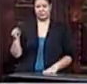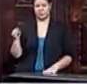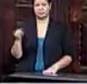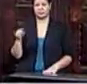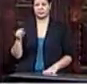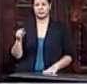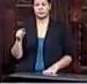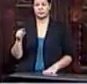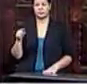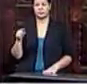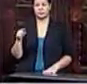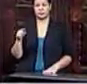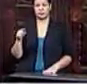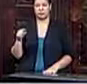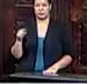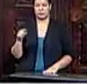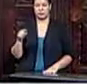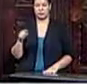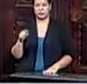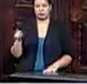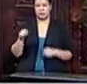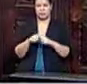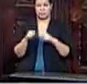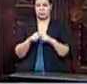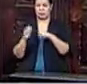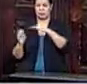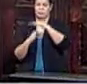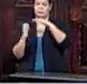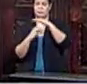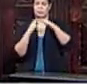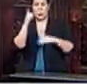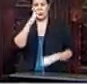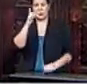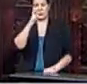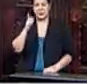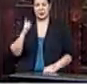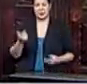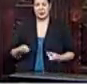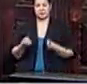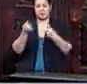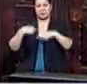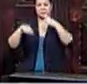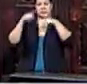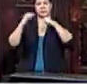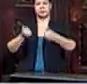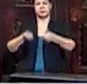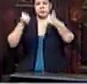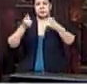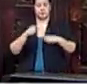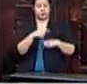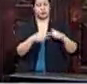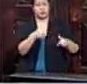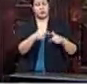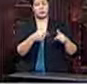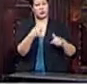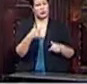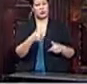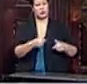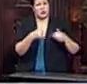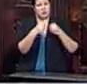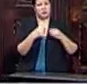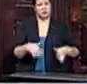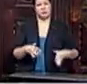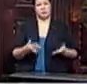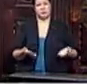Tem um debate essa semana. Essas são empresas que têm lucro. O servidor não tem lucro. O servidor tem um salário congelado. Mas sobre o